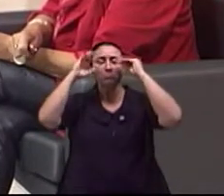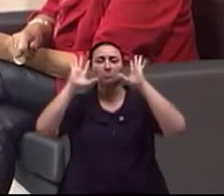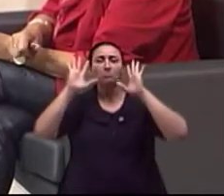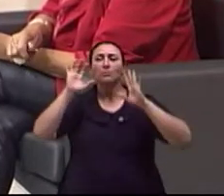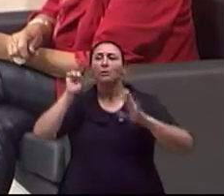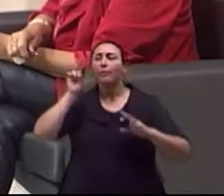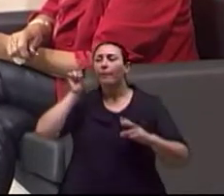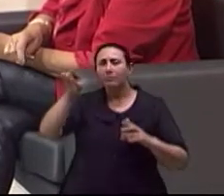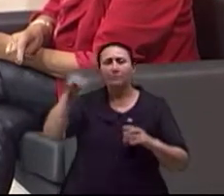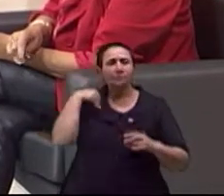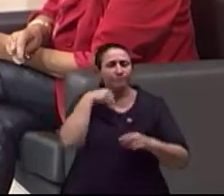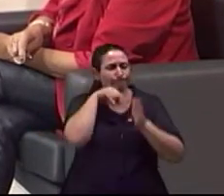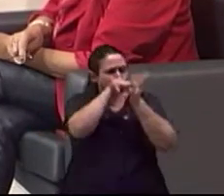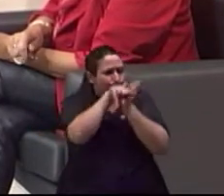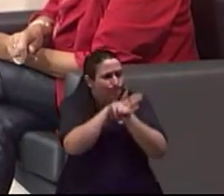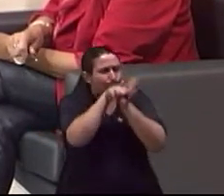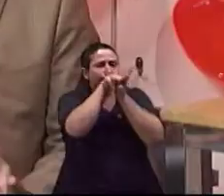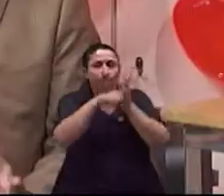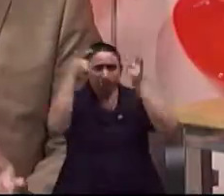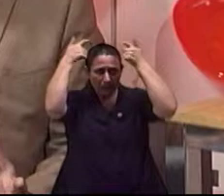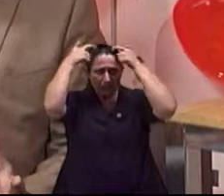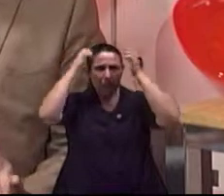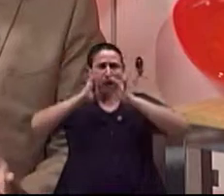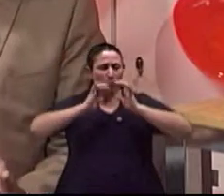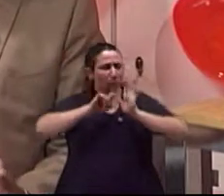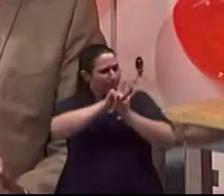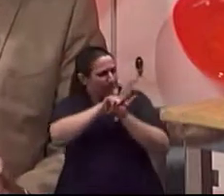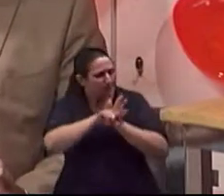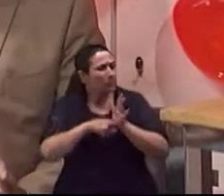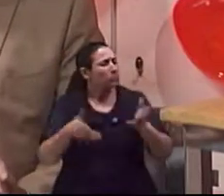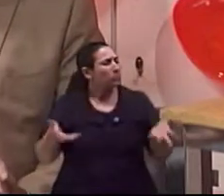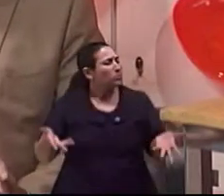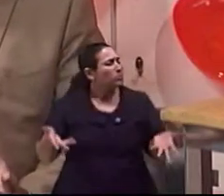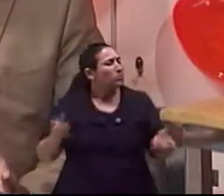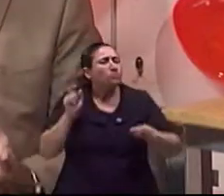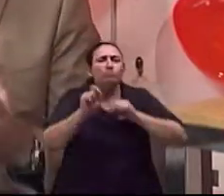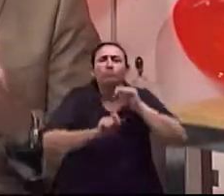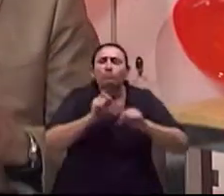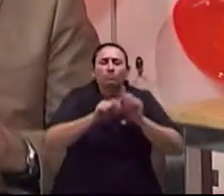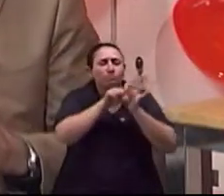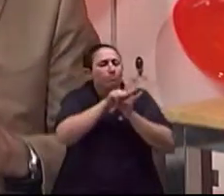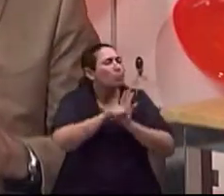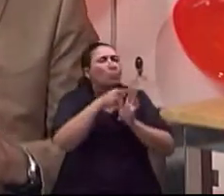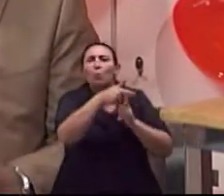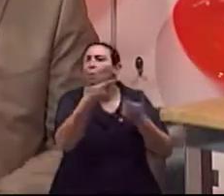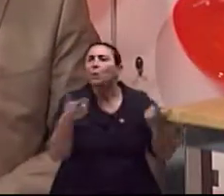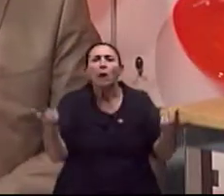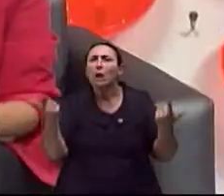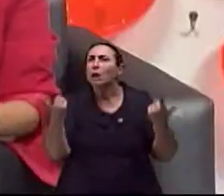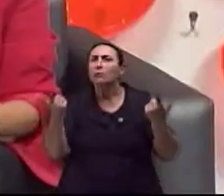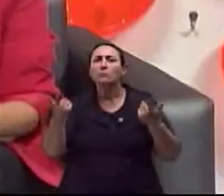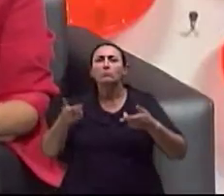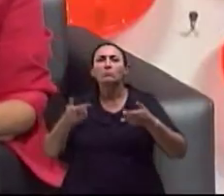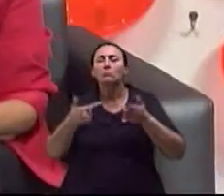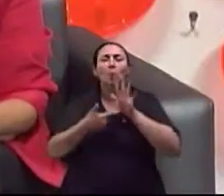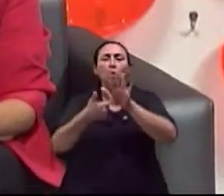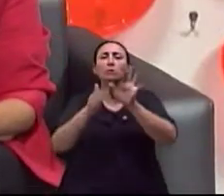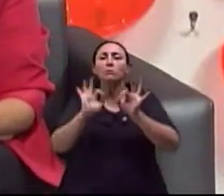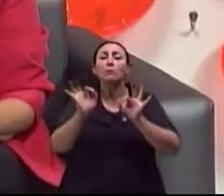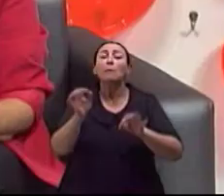no ser humano e de certo modo Nós não sabemos o que é que está em coma uhum nós temos uma ideia recentemente o Schumacher